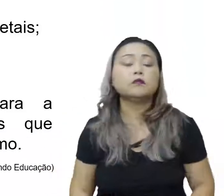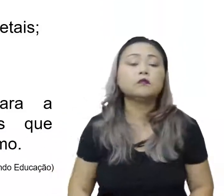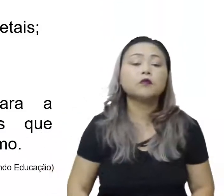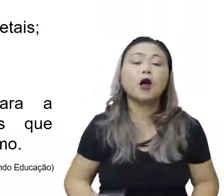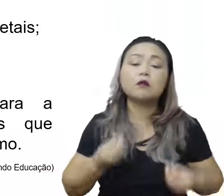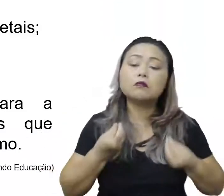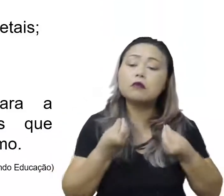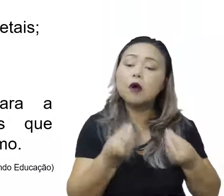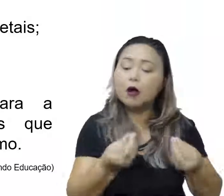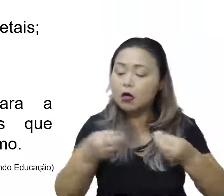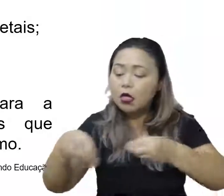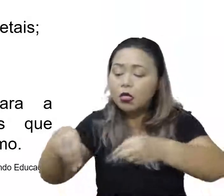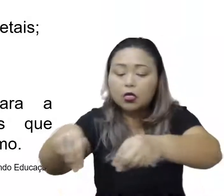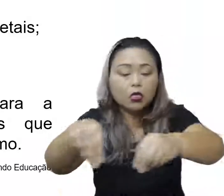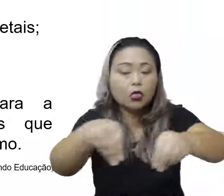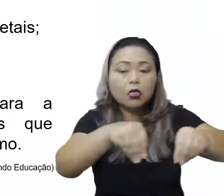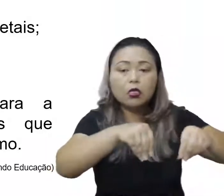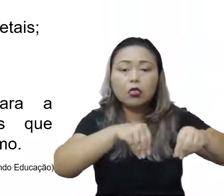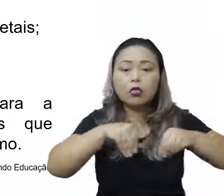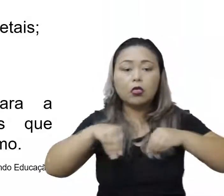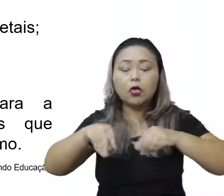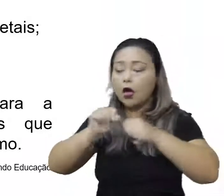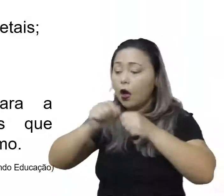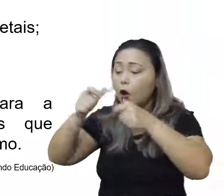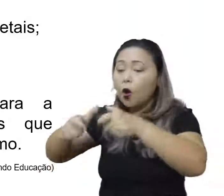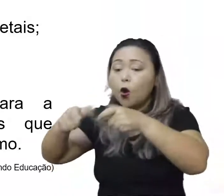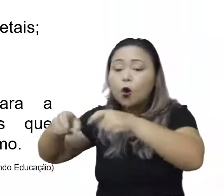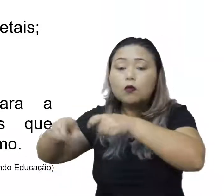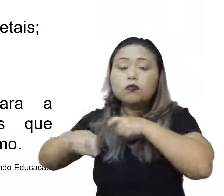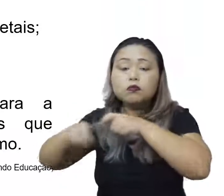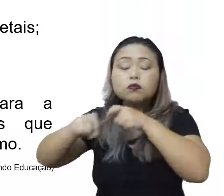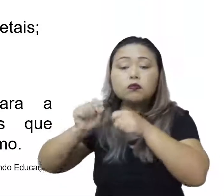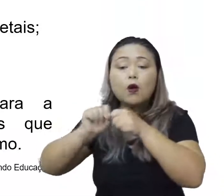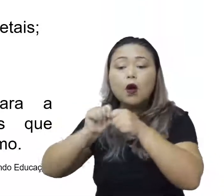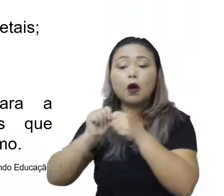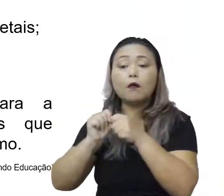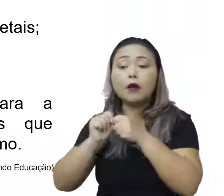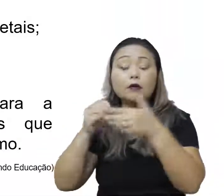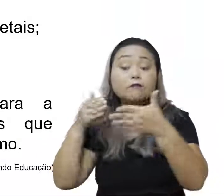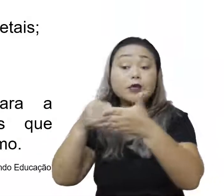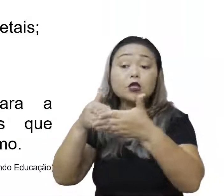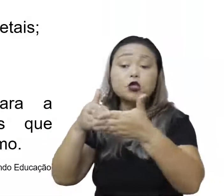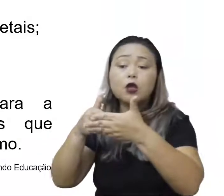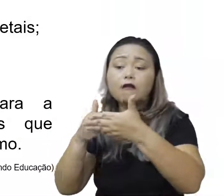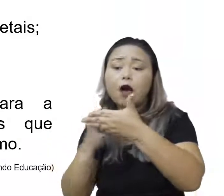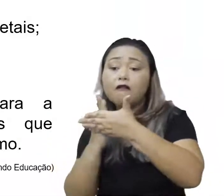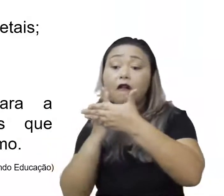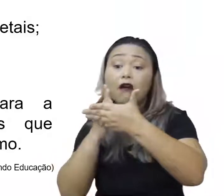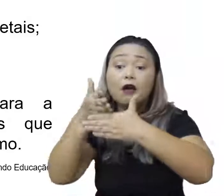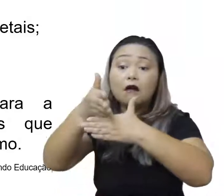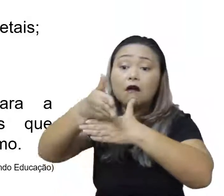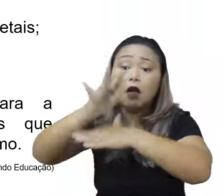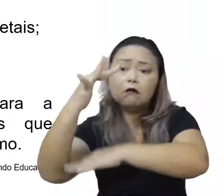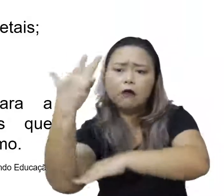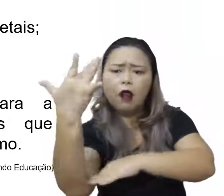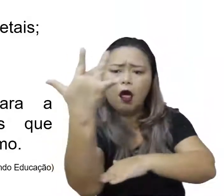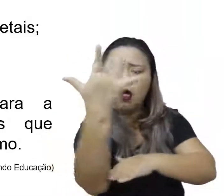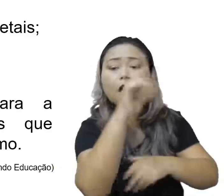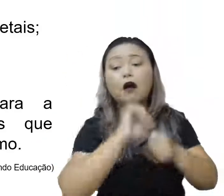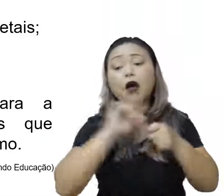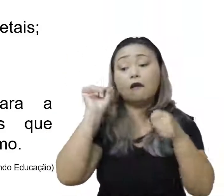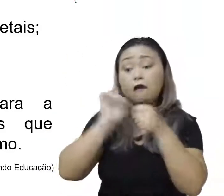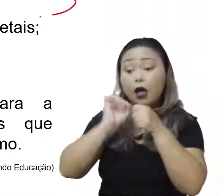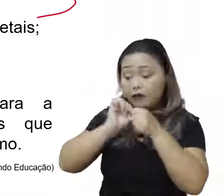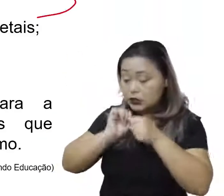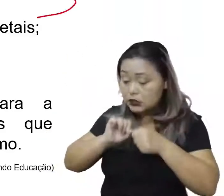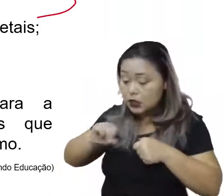Distribuição das terras e dos espaços agricultáveis para impedir o avanço sobre a floresta. Ou seja, fazer o uso